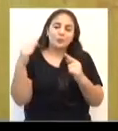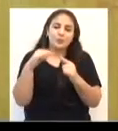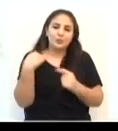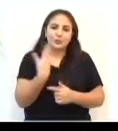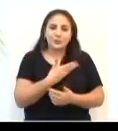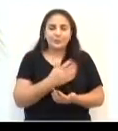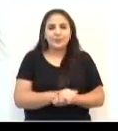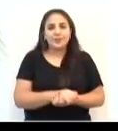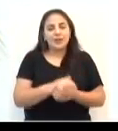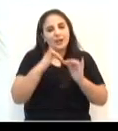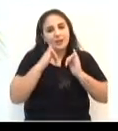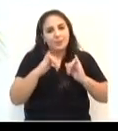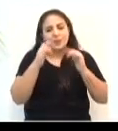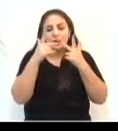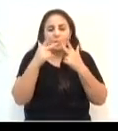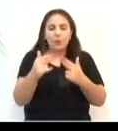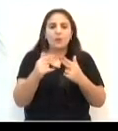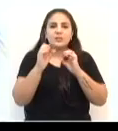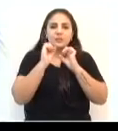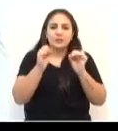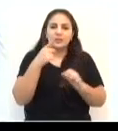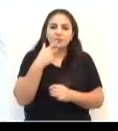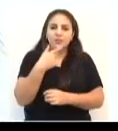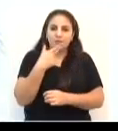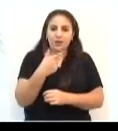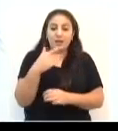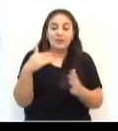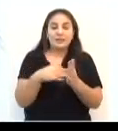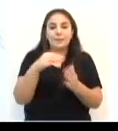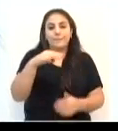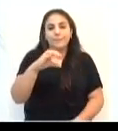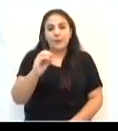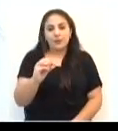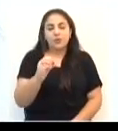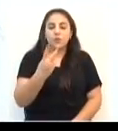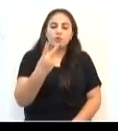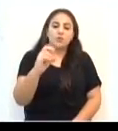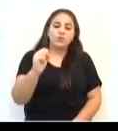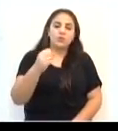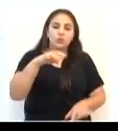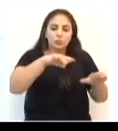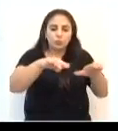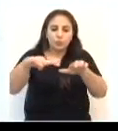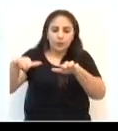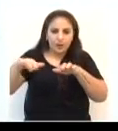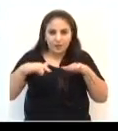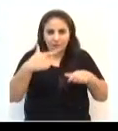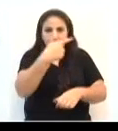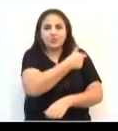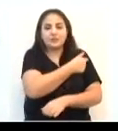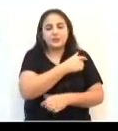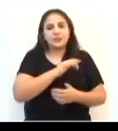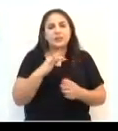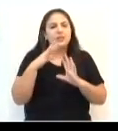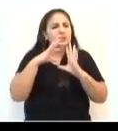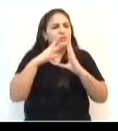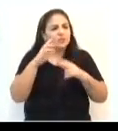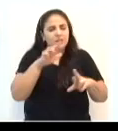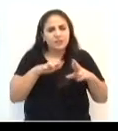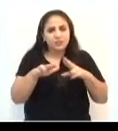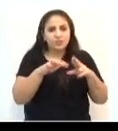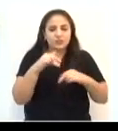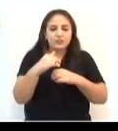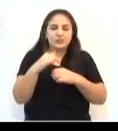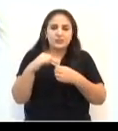inverno. Bom, a campanha, então, como o secretário disse, segue até maio. São 28 pontos de vacinação espalhados em todas as regiões da